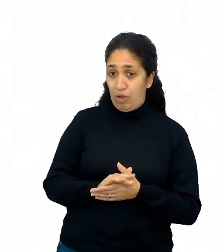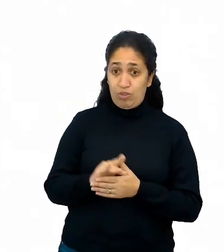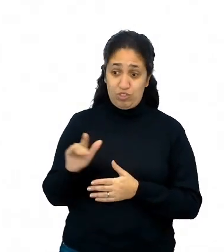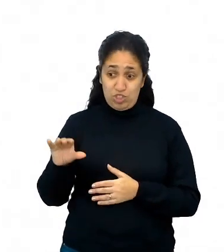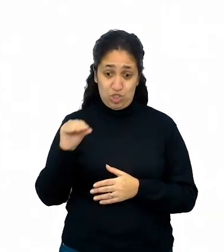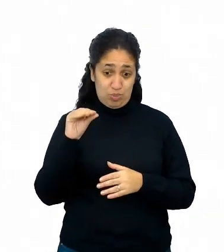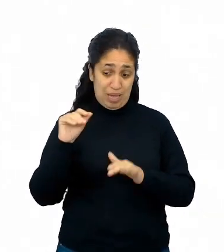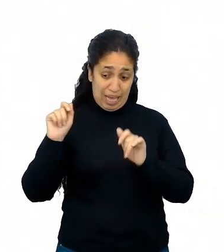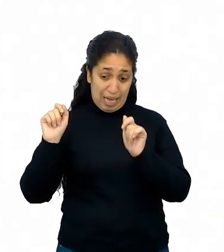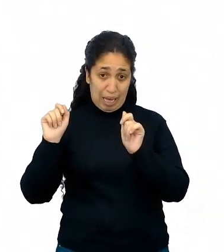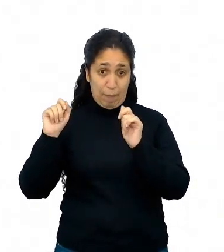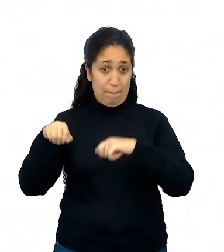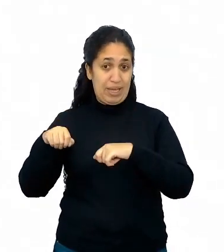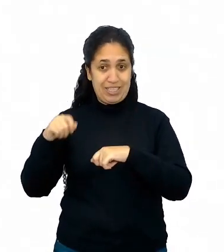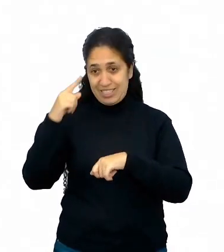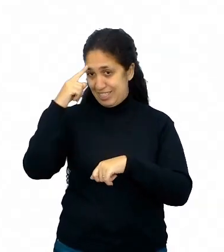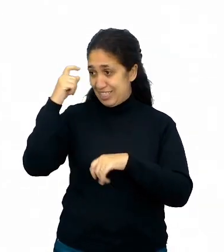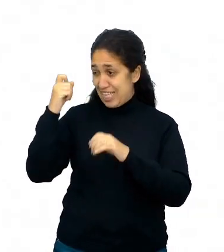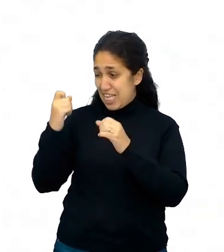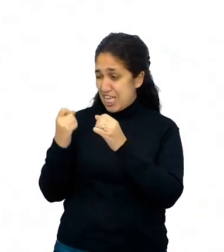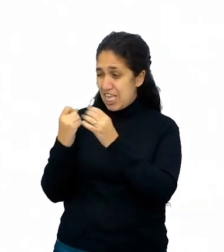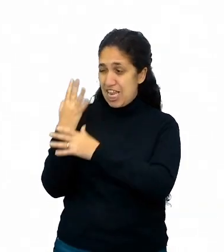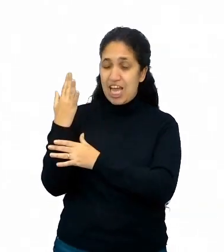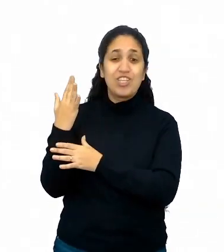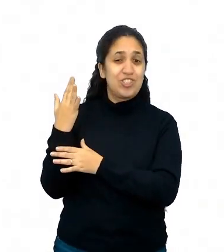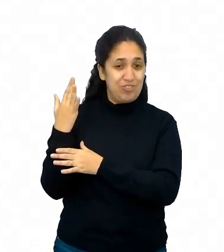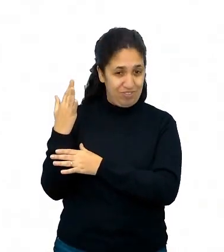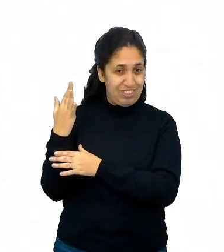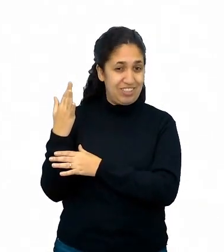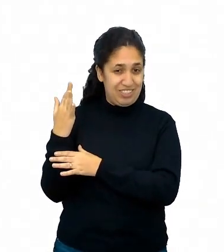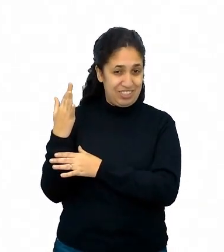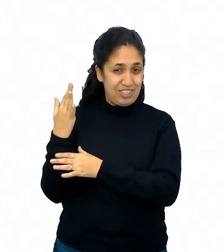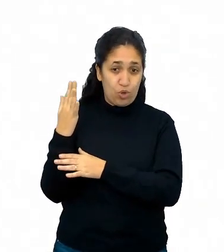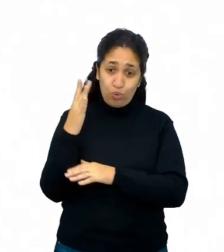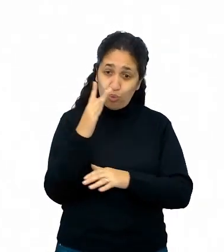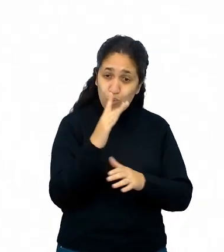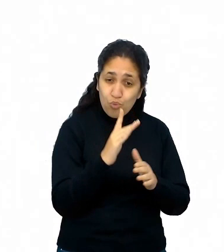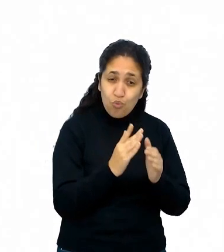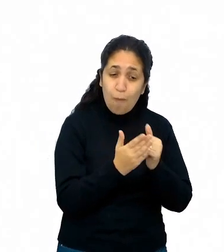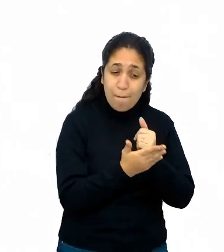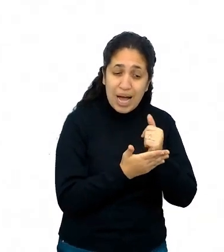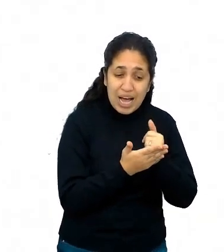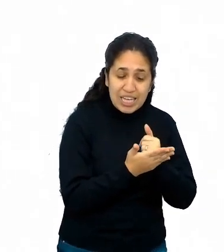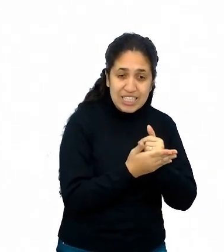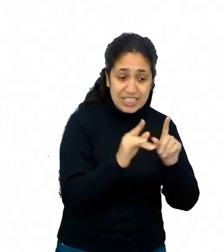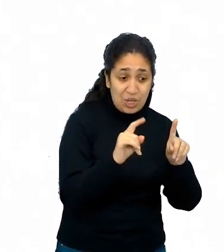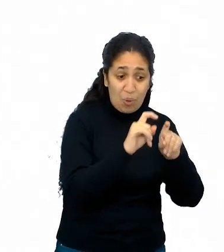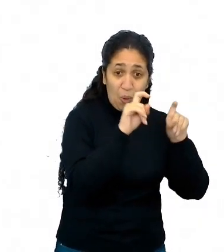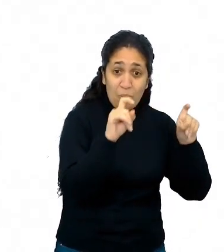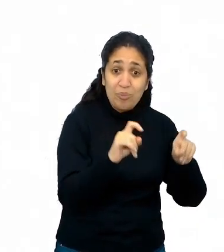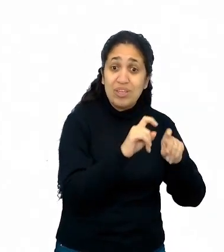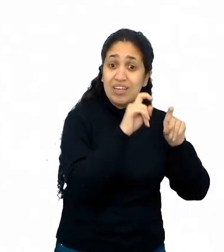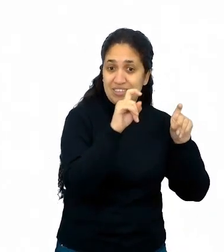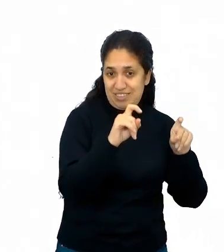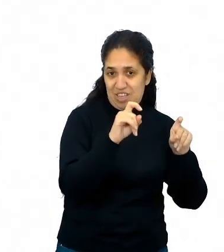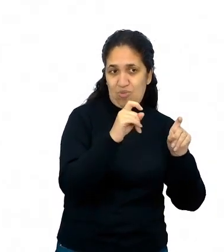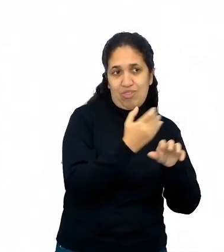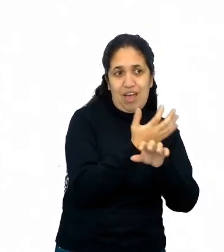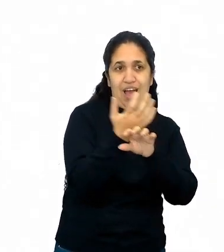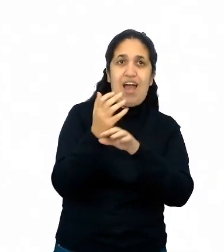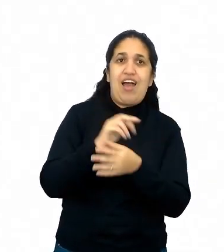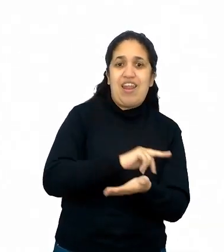essa capacidade criativa com os fundamentos da computação nas mais diversas áreas